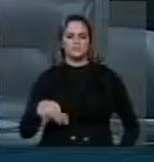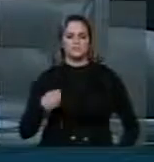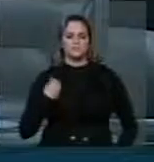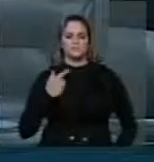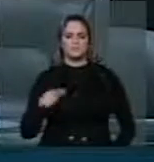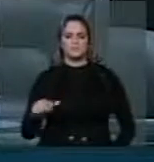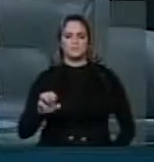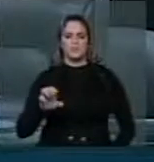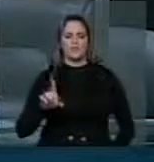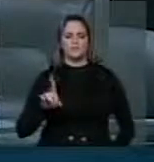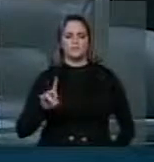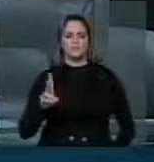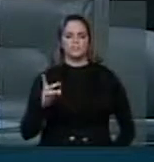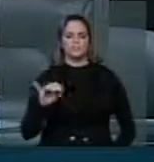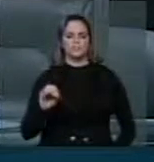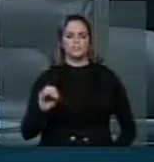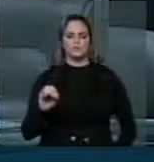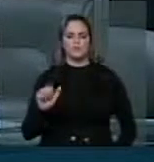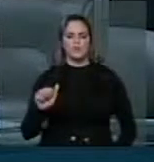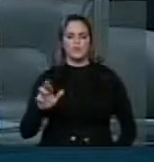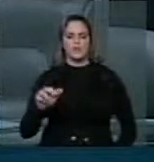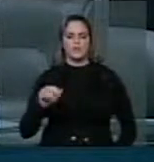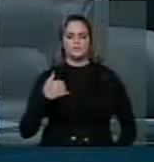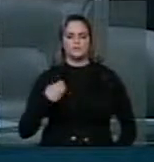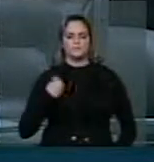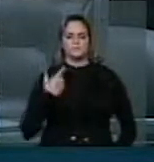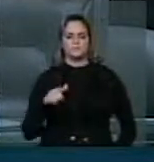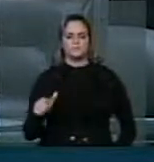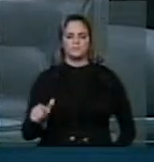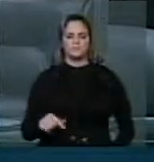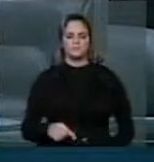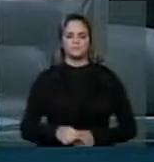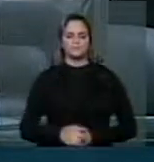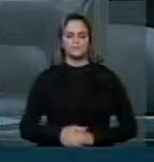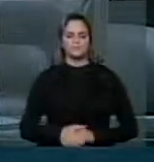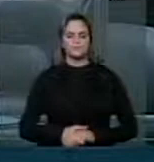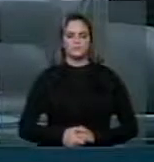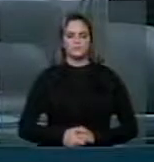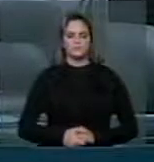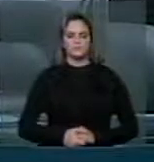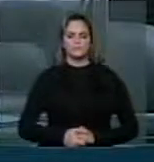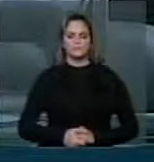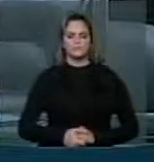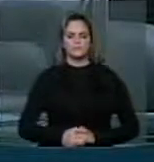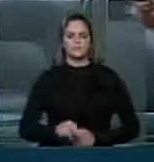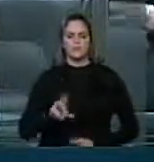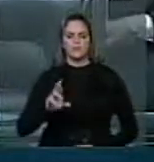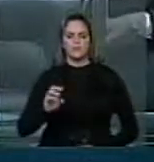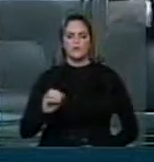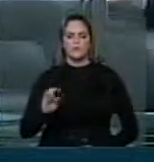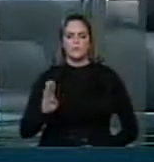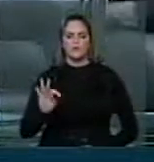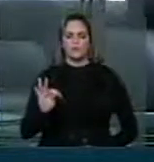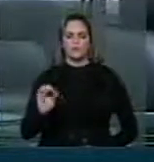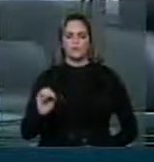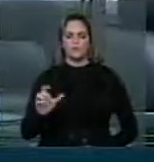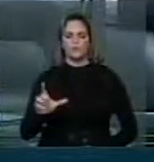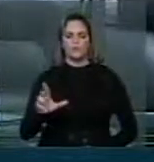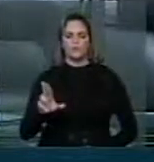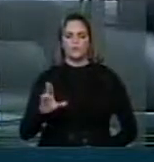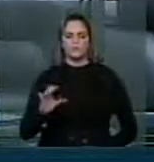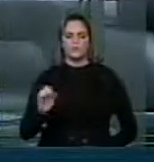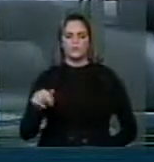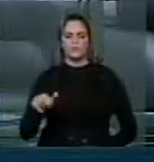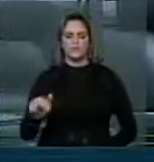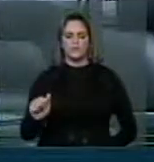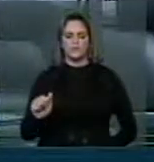palavra o deputado Edinho Araújo, PMDB São Paulo, ausente. Com a palavra o deputado Roberto Lucena, PV de São Paulo.